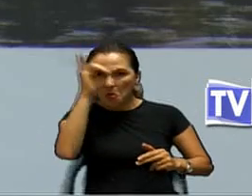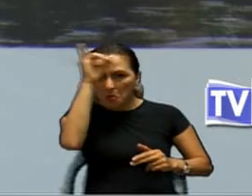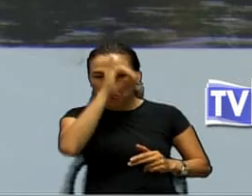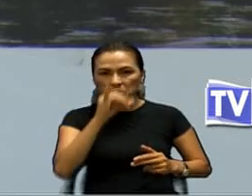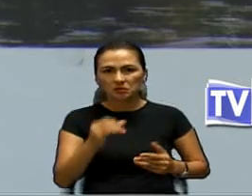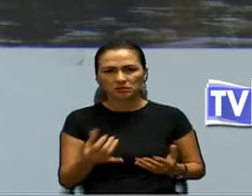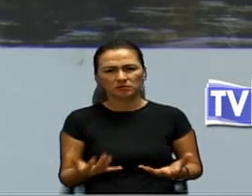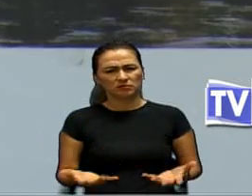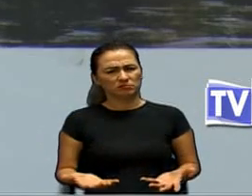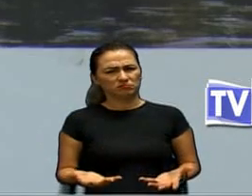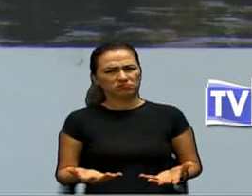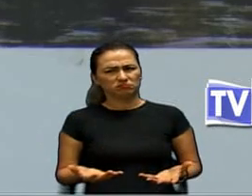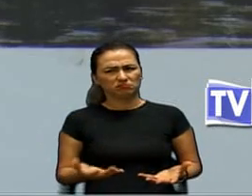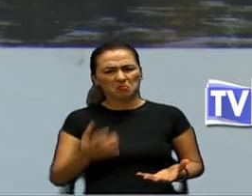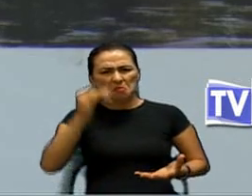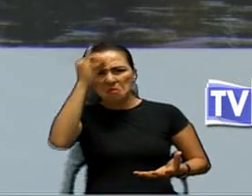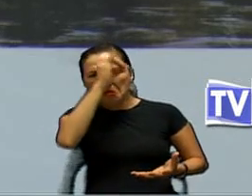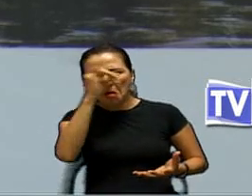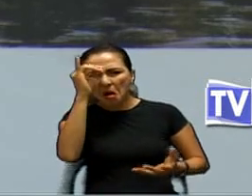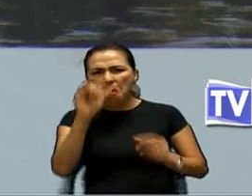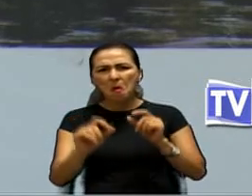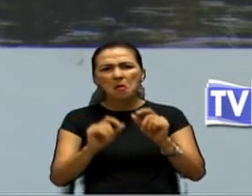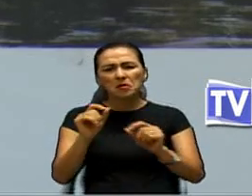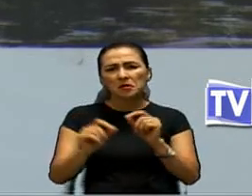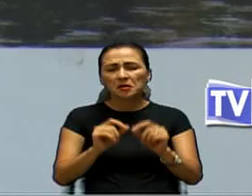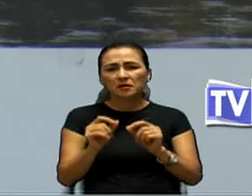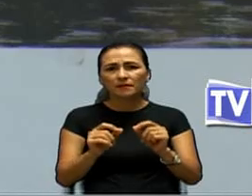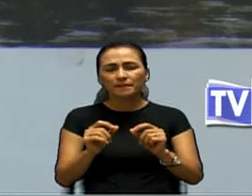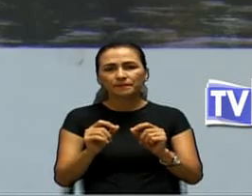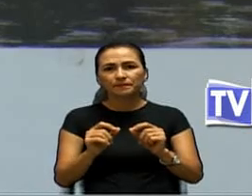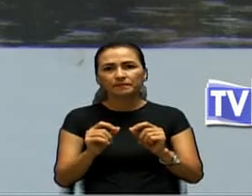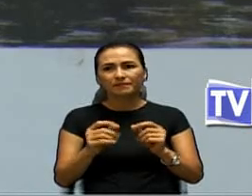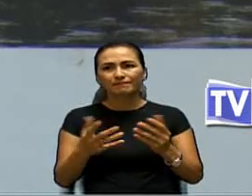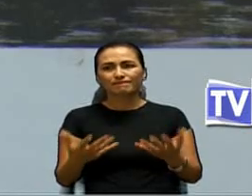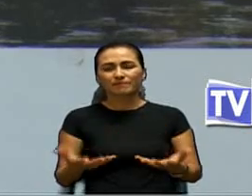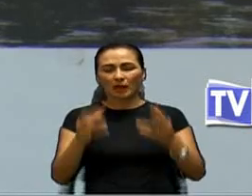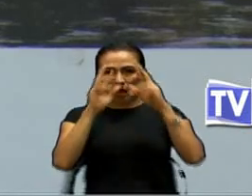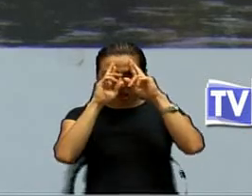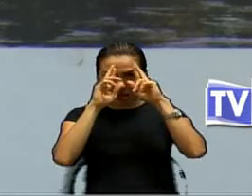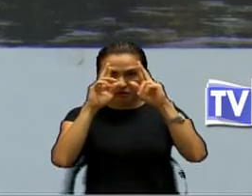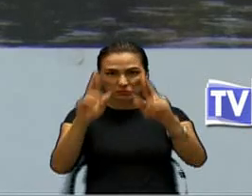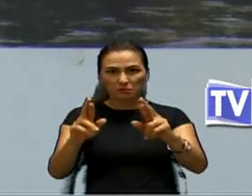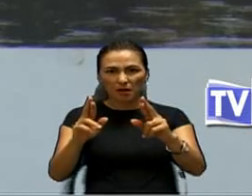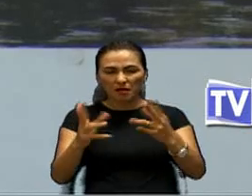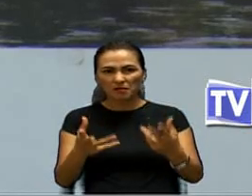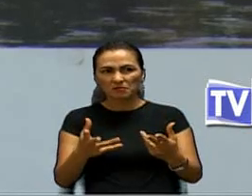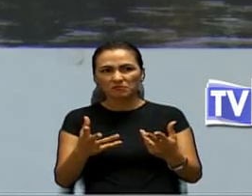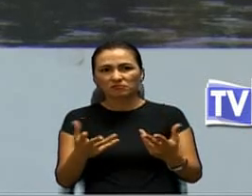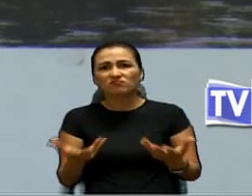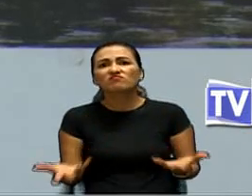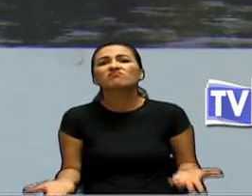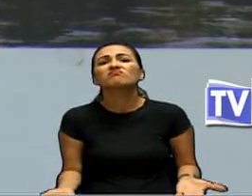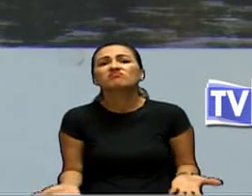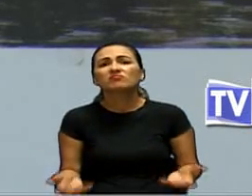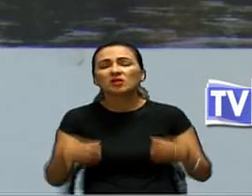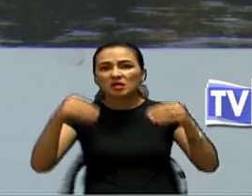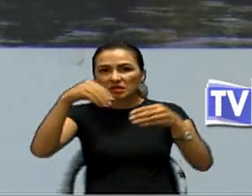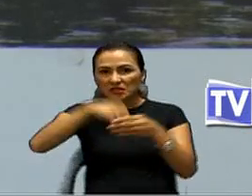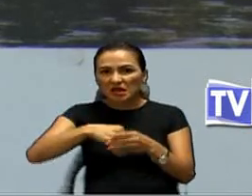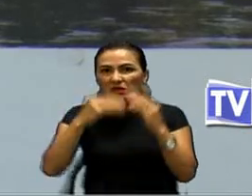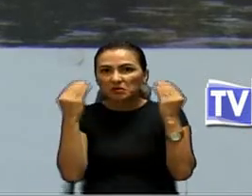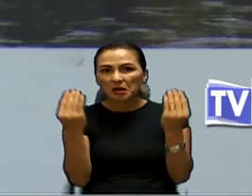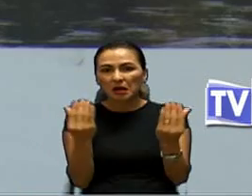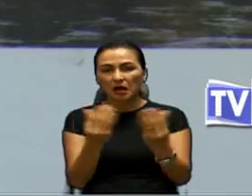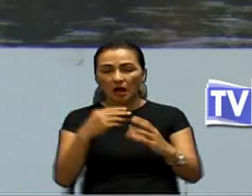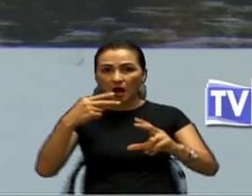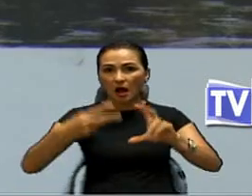do nobre vereador. Será que a falta de respeito está se generalizando dentro dessa casa? Então,